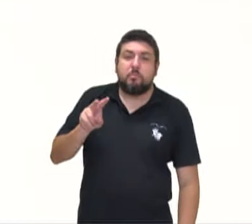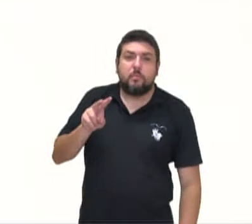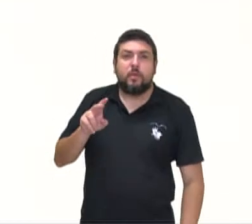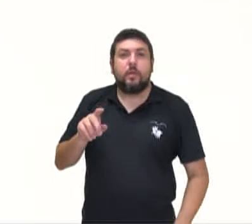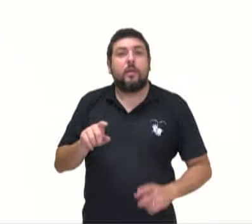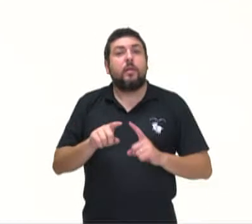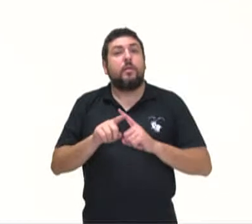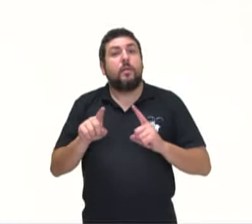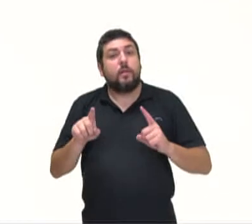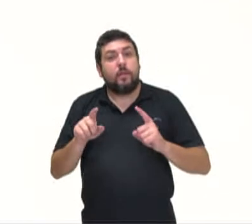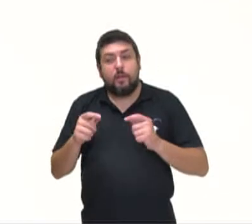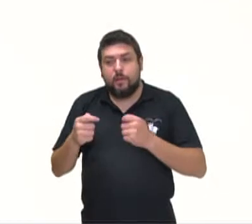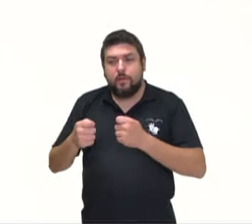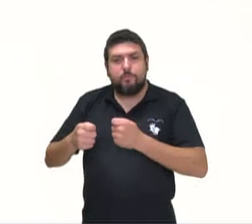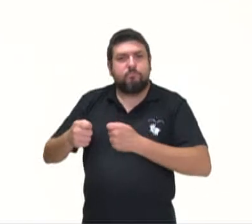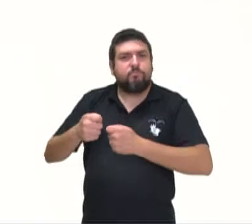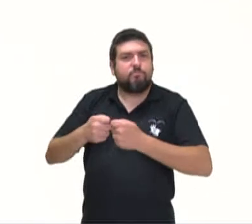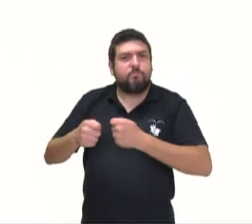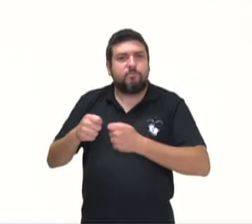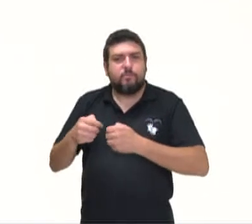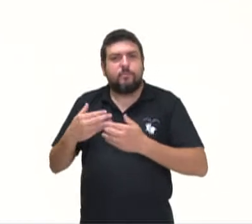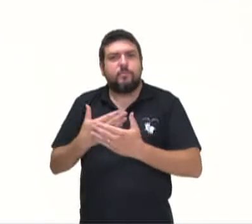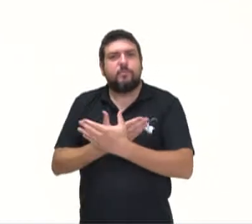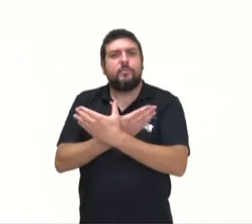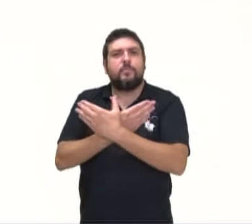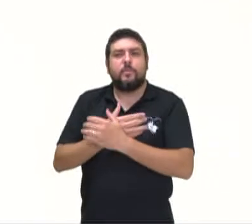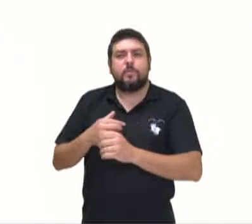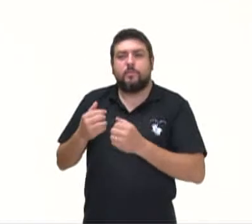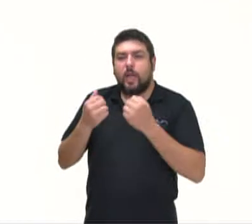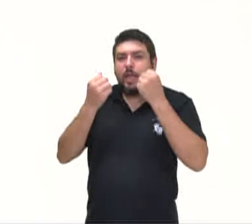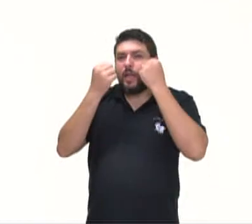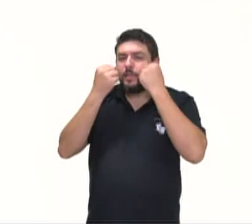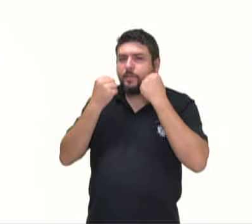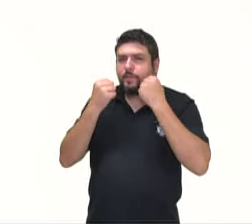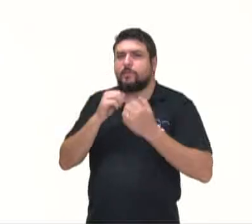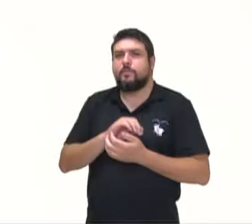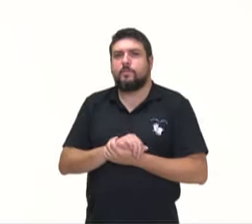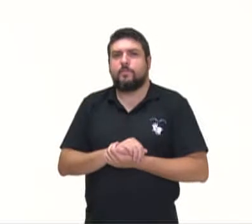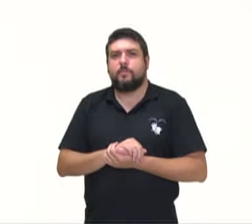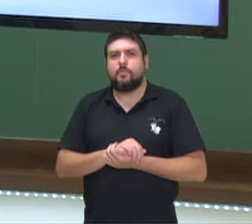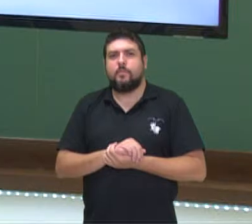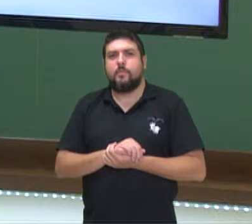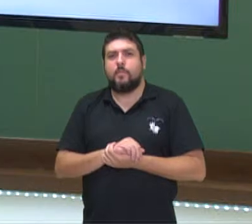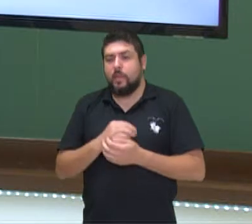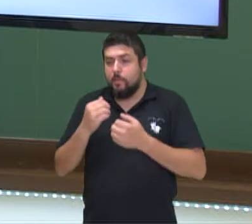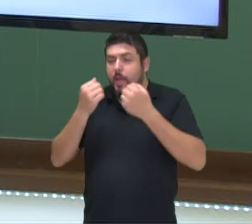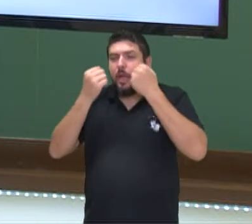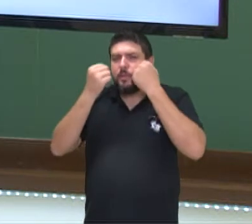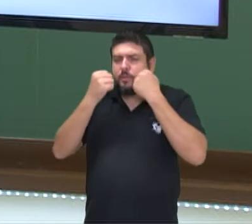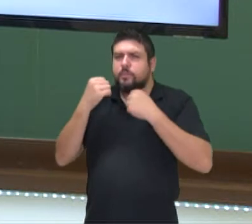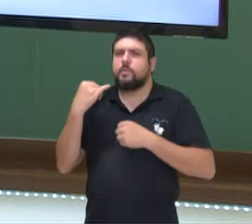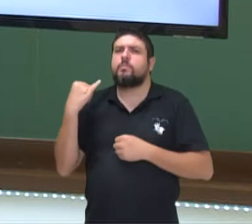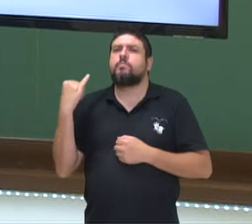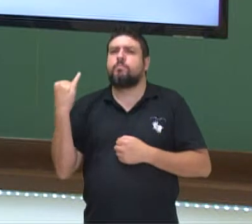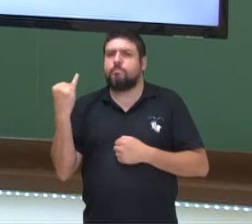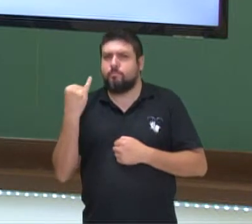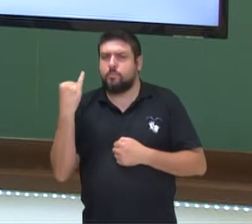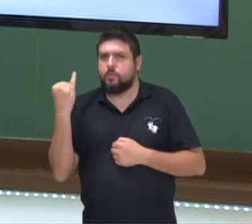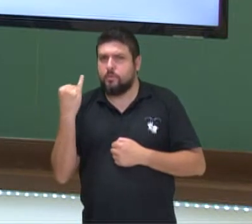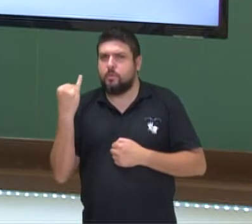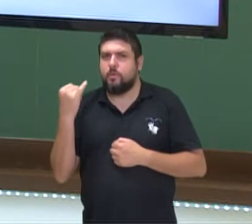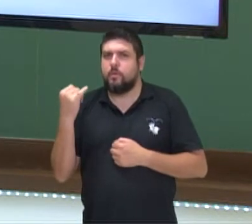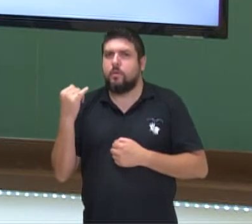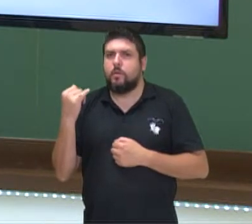da economia maia, dessa agricultura, era o milho, que era tão importante para a civilização maia,